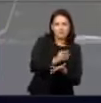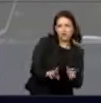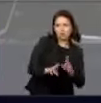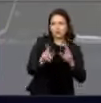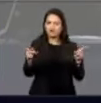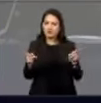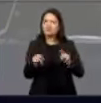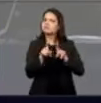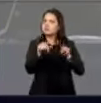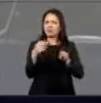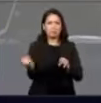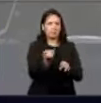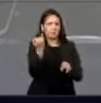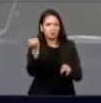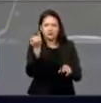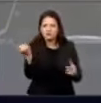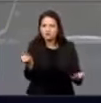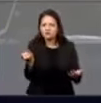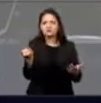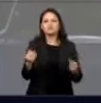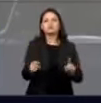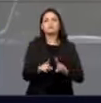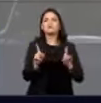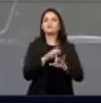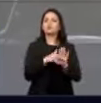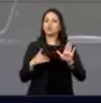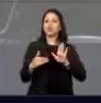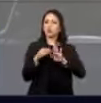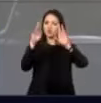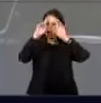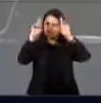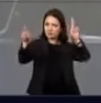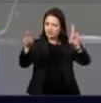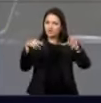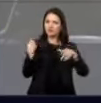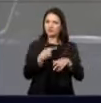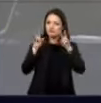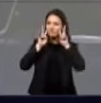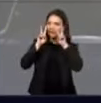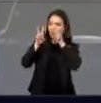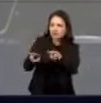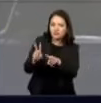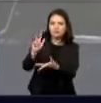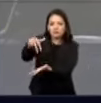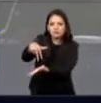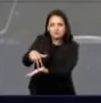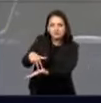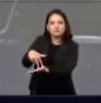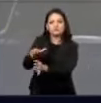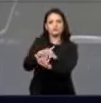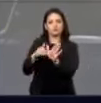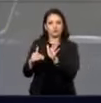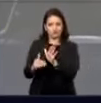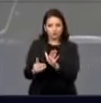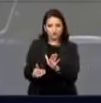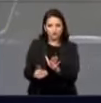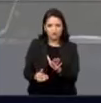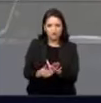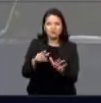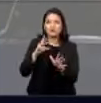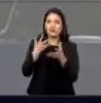a dialética faz parte da vida, e todos serão ouvidos, e deste caldo todo é que se terá, então, a instrução desta